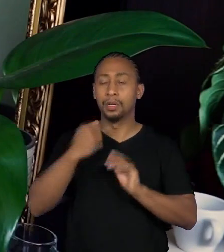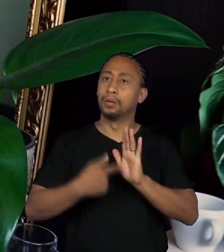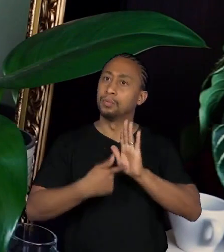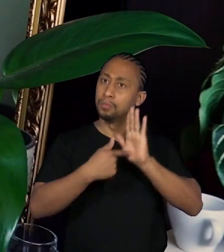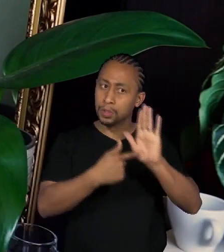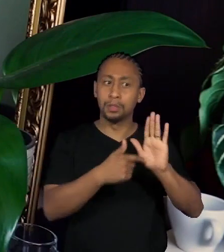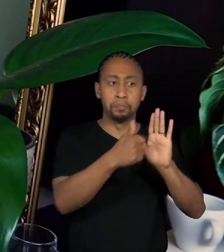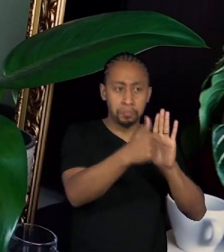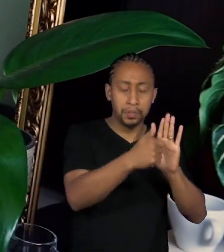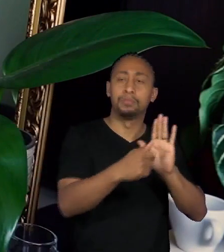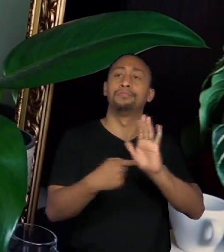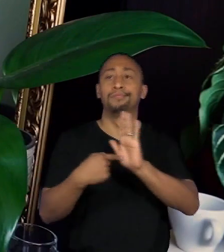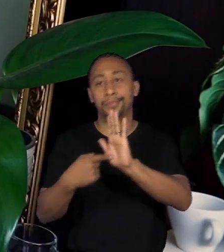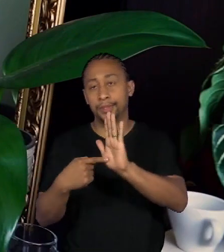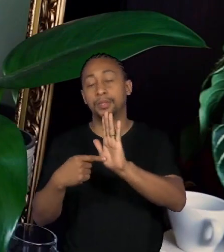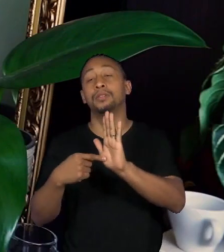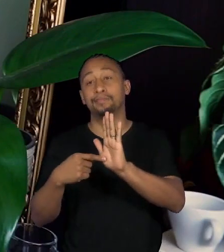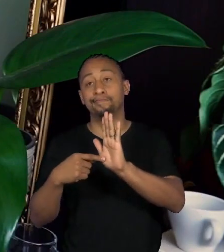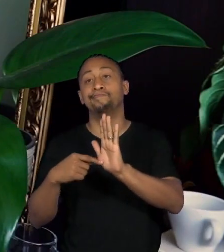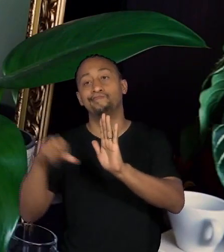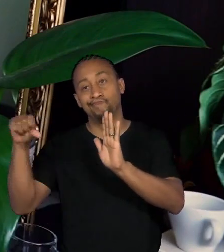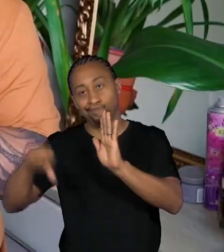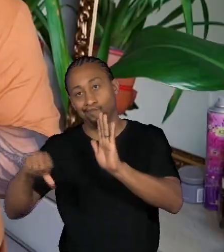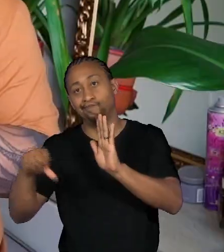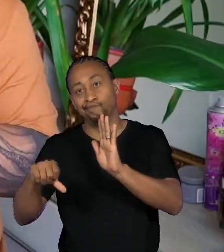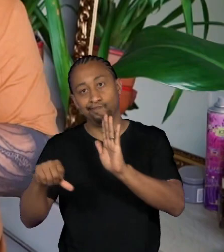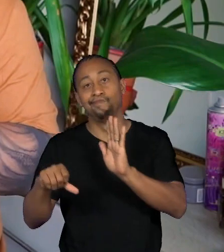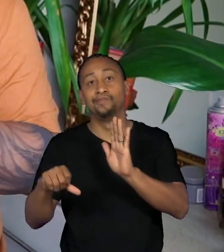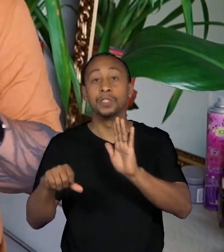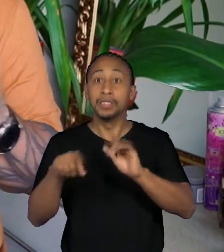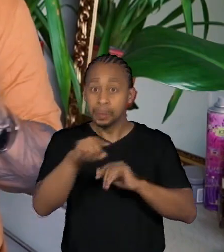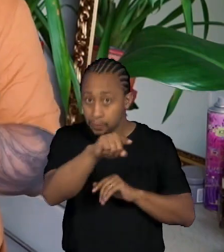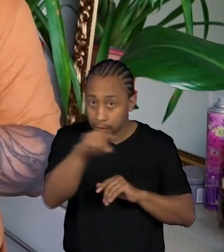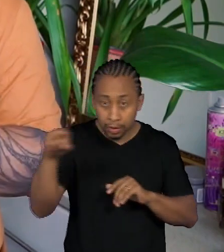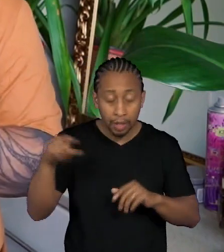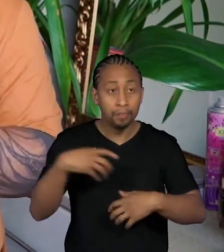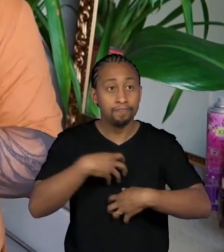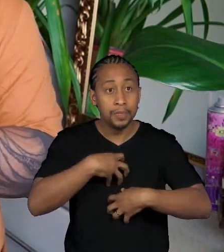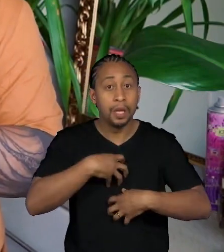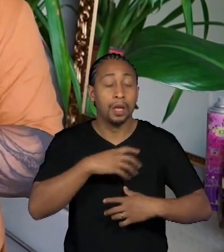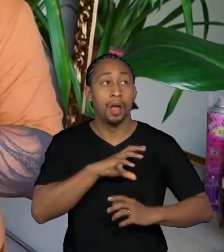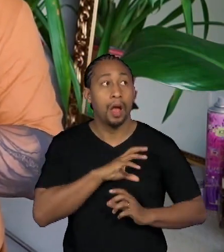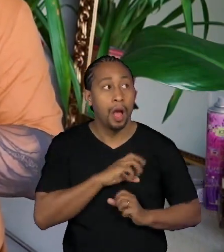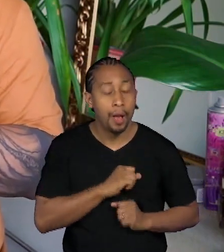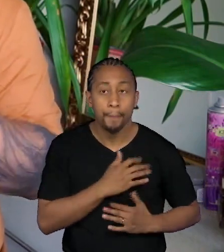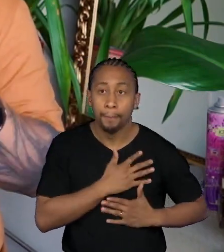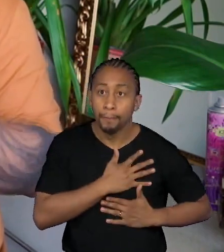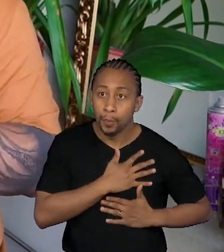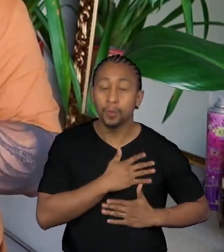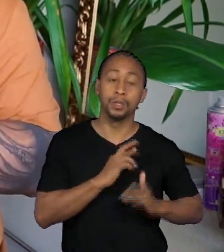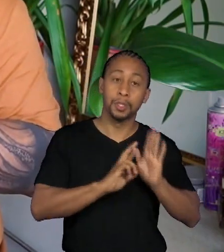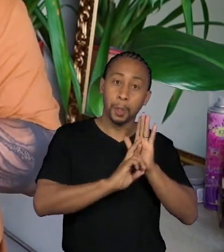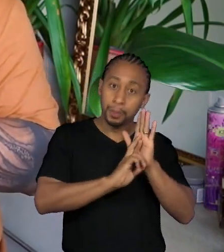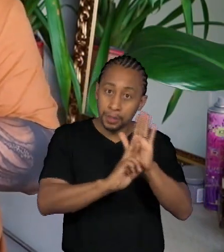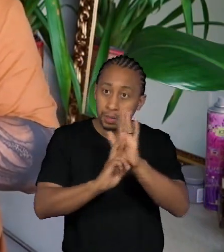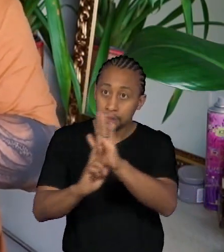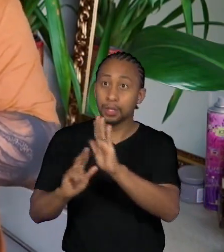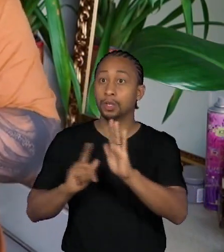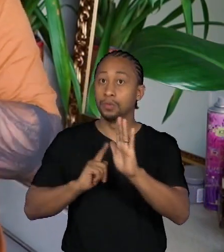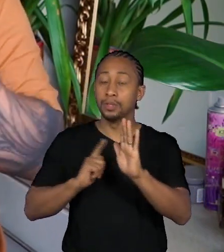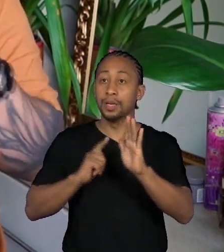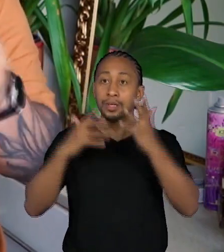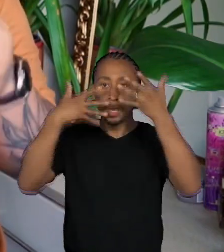bem quanto o mal. Quando você passa a se amar e passa a encontrar representatividade para